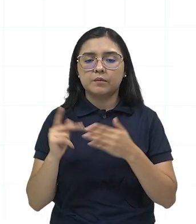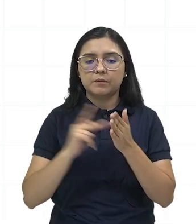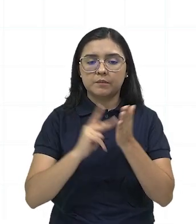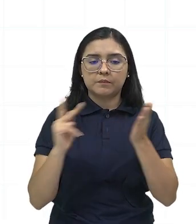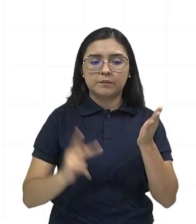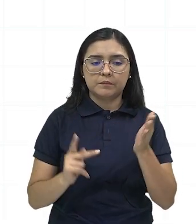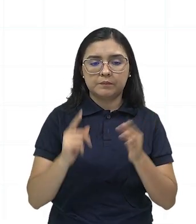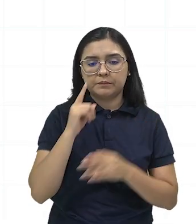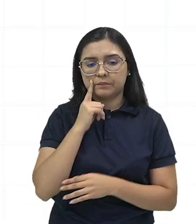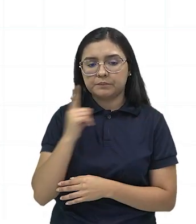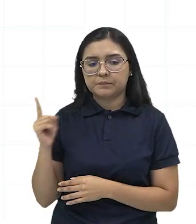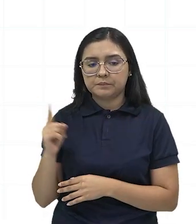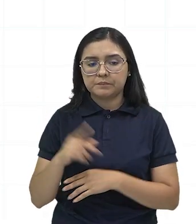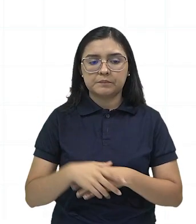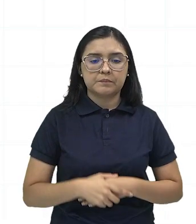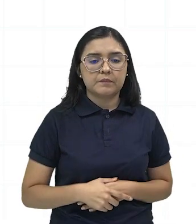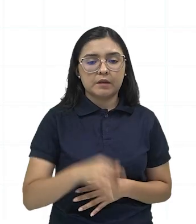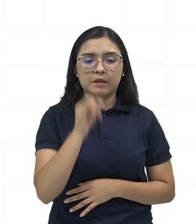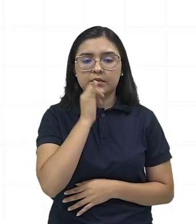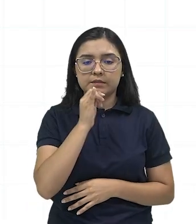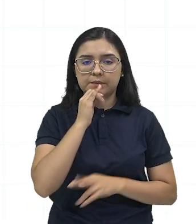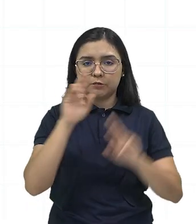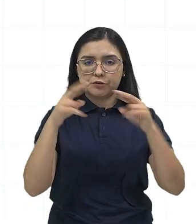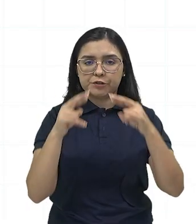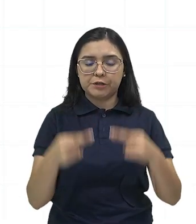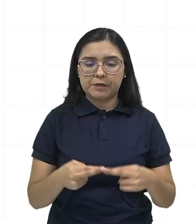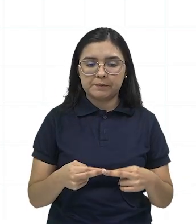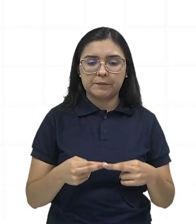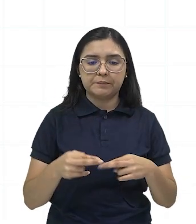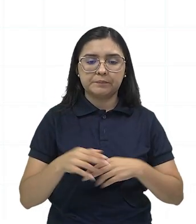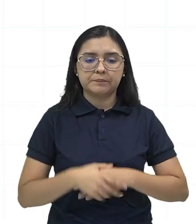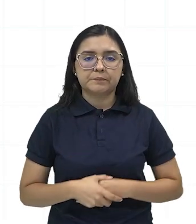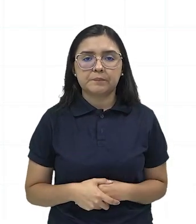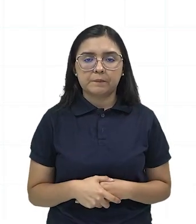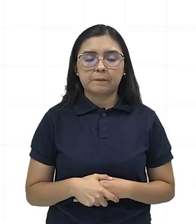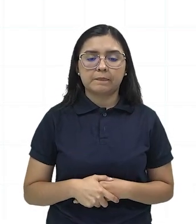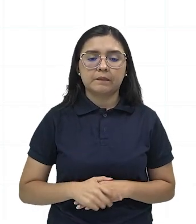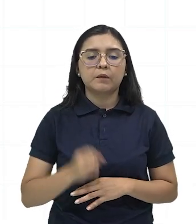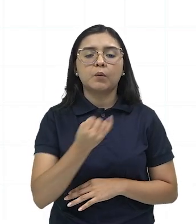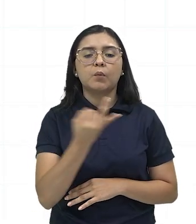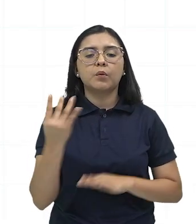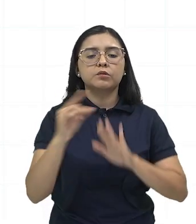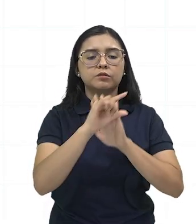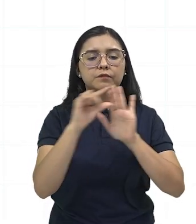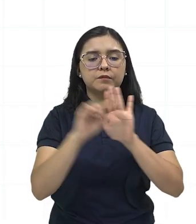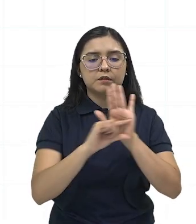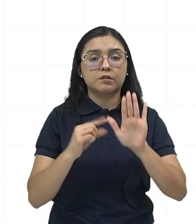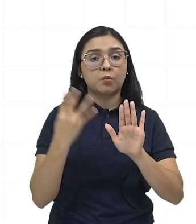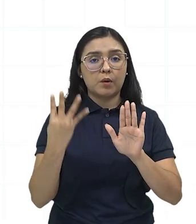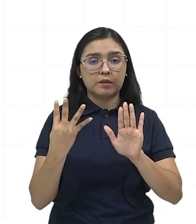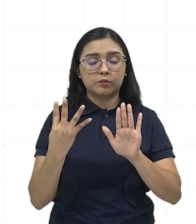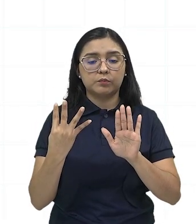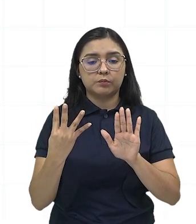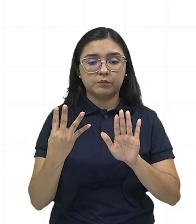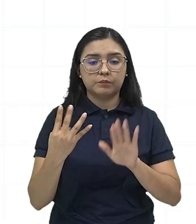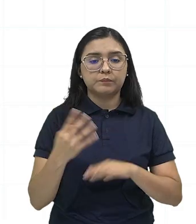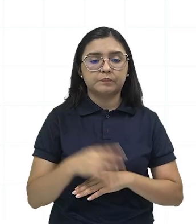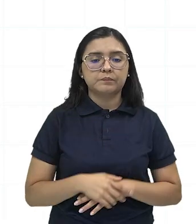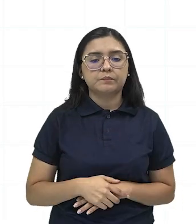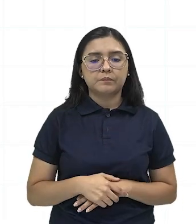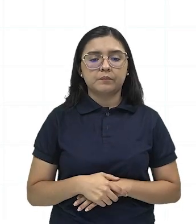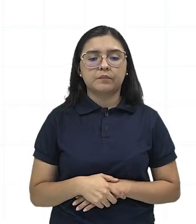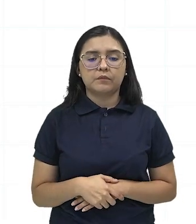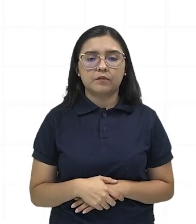tão completamente que chega a fingir que é dor, a dor que deveras sente. Quantos versos eu tenho aqui? 4, né? 1,